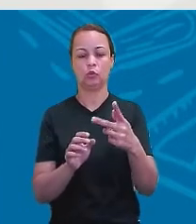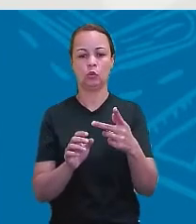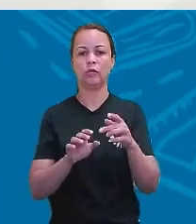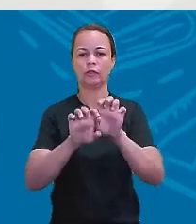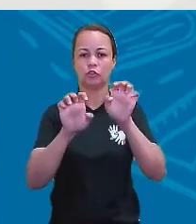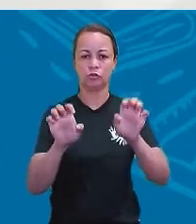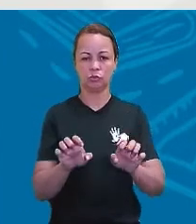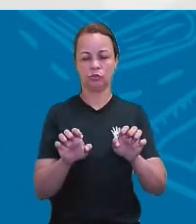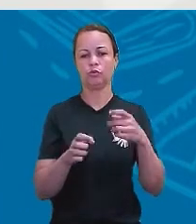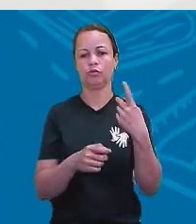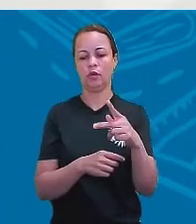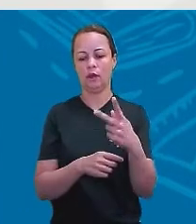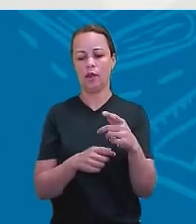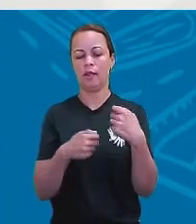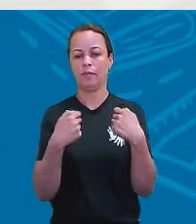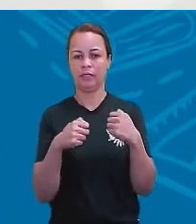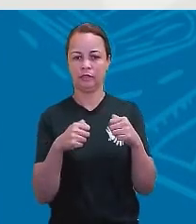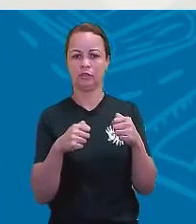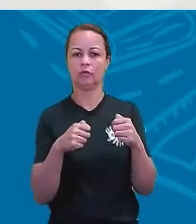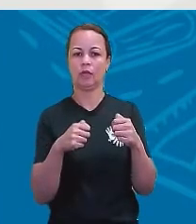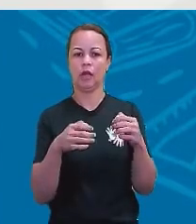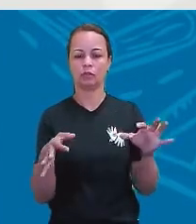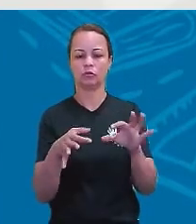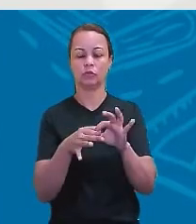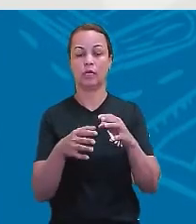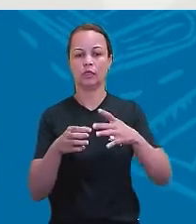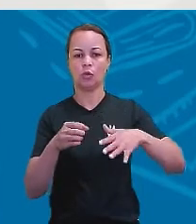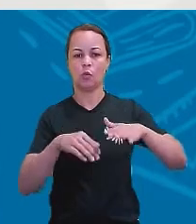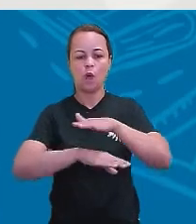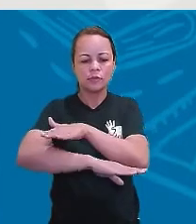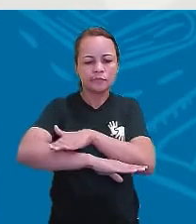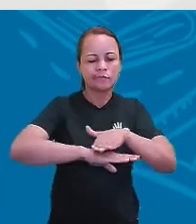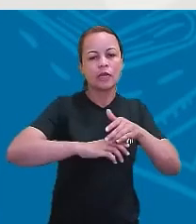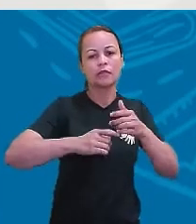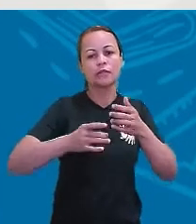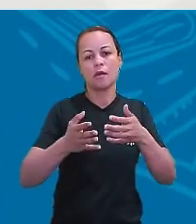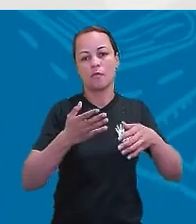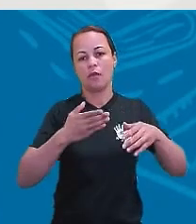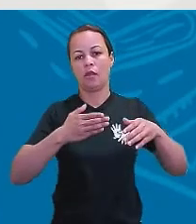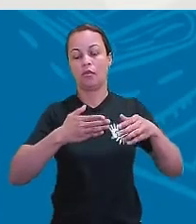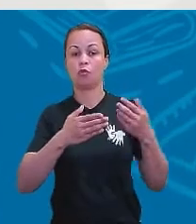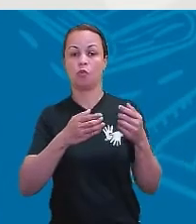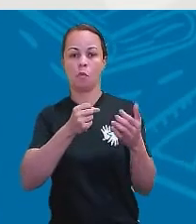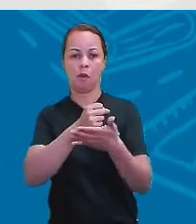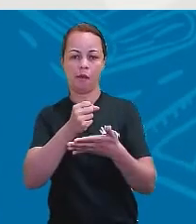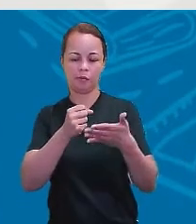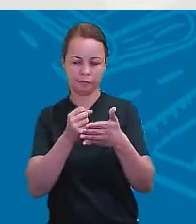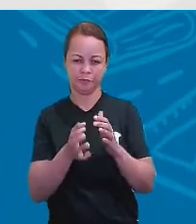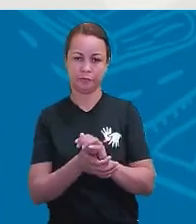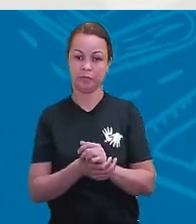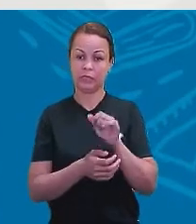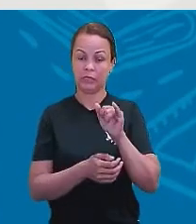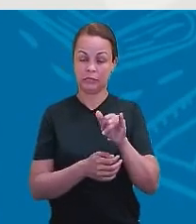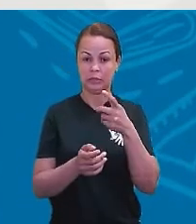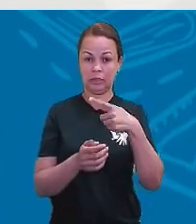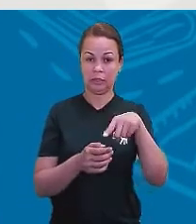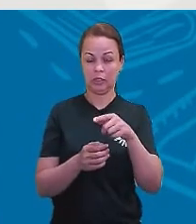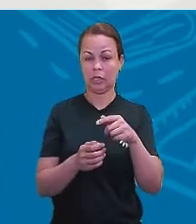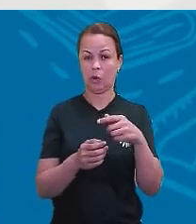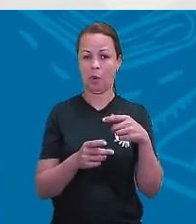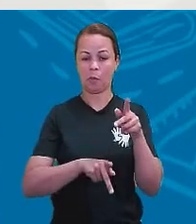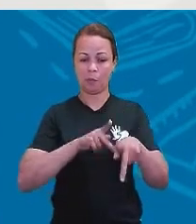está associada com o saneamento básico. E quando esse saneamento básico ele não atinge a totalidade da nossa população,